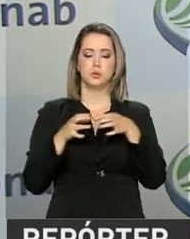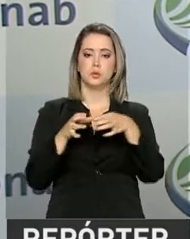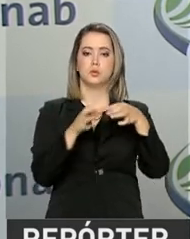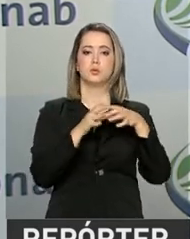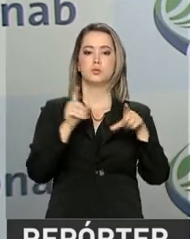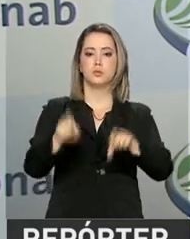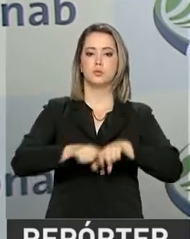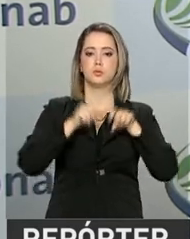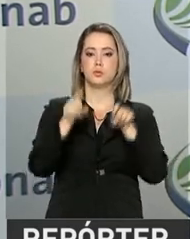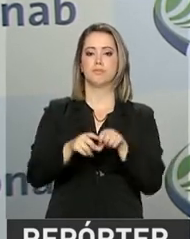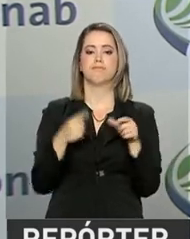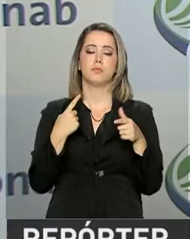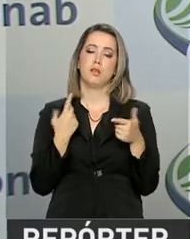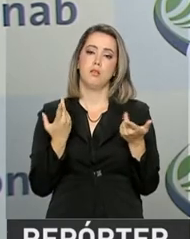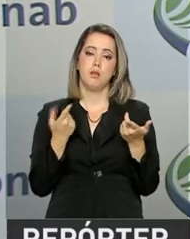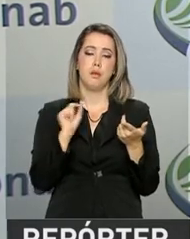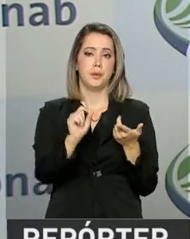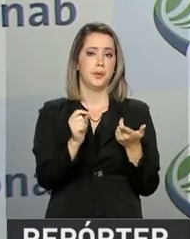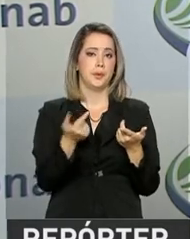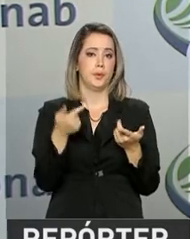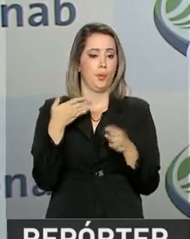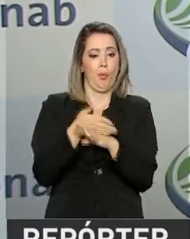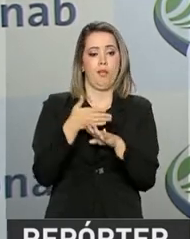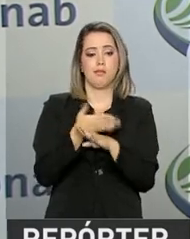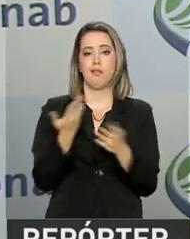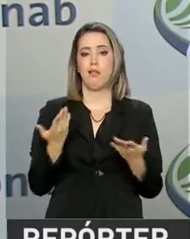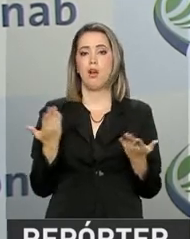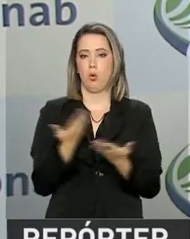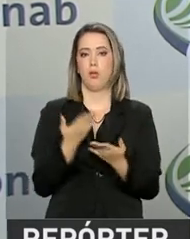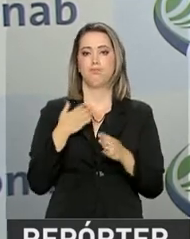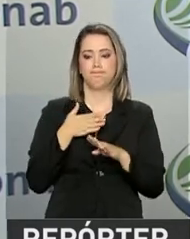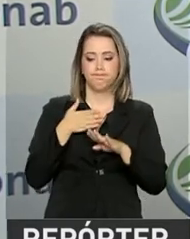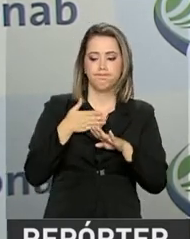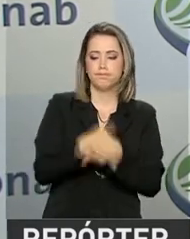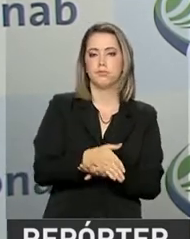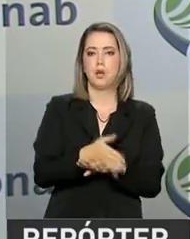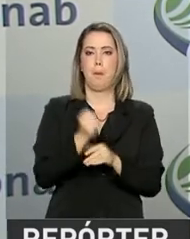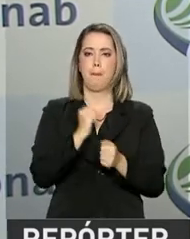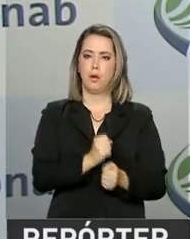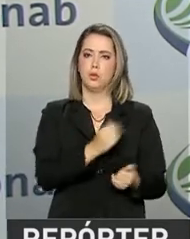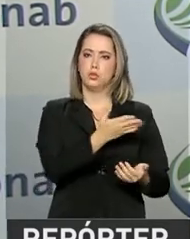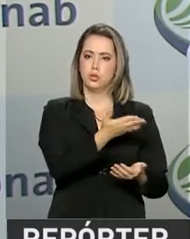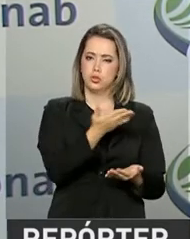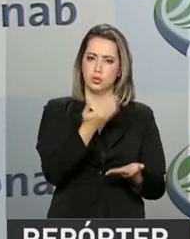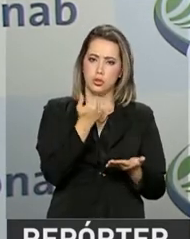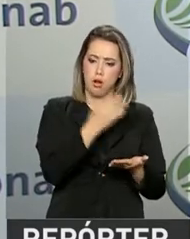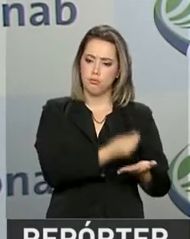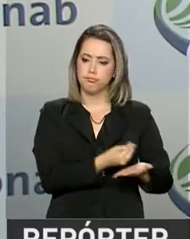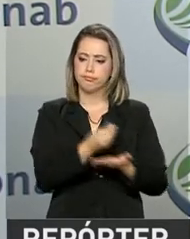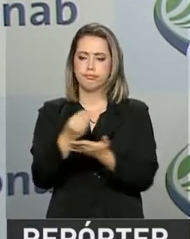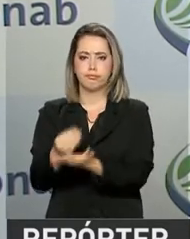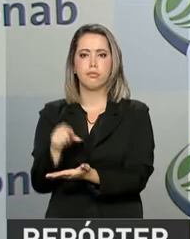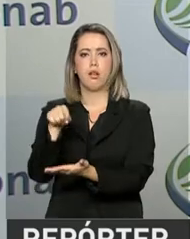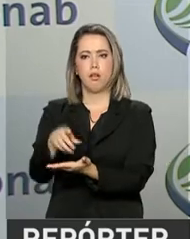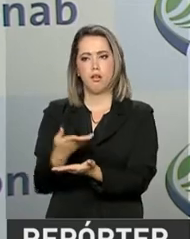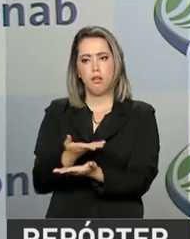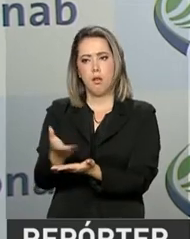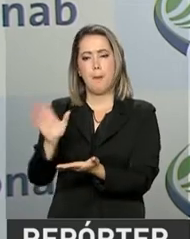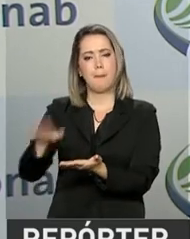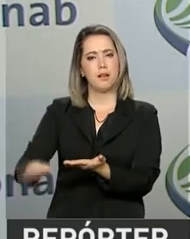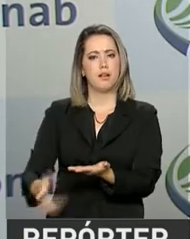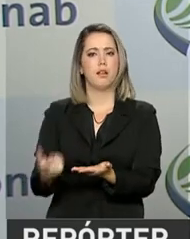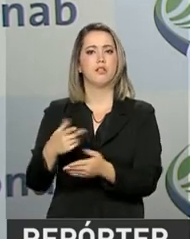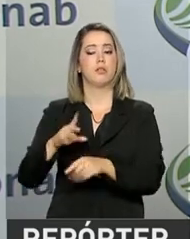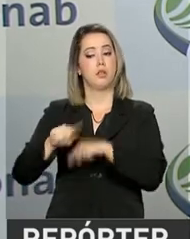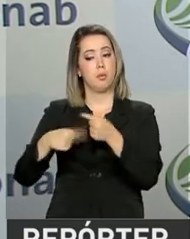estamos sendo prejudicados debater condições de disponibilizar essa proteína da carne desse animal a preços mais